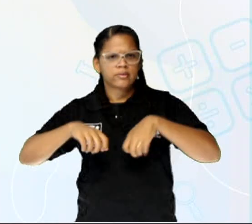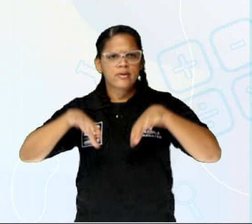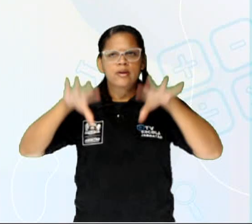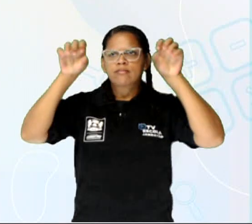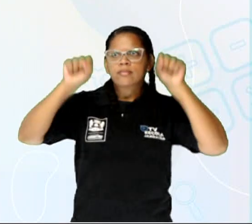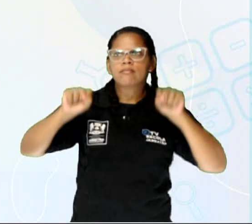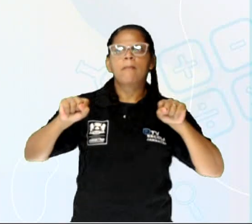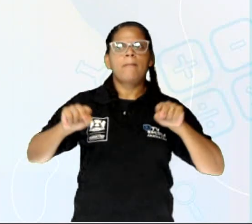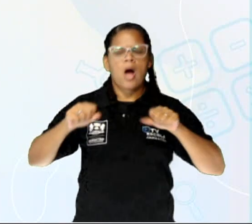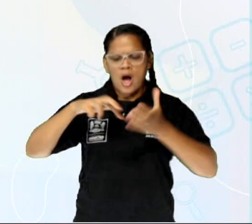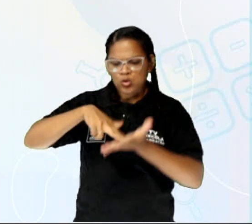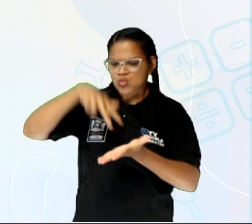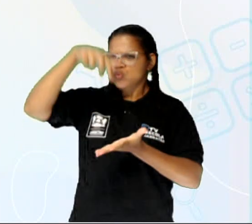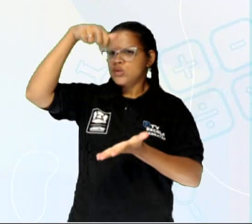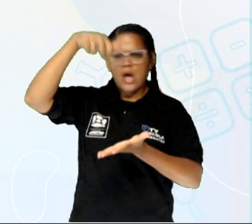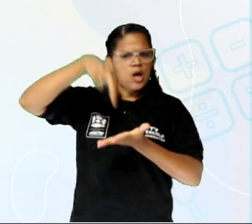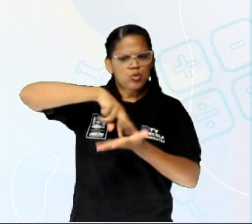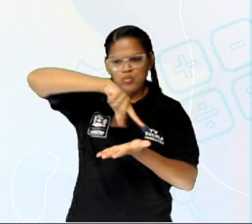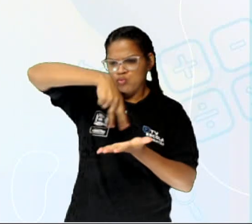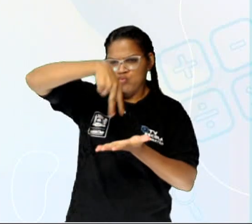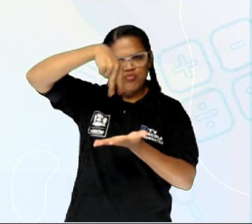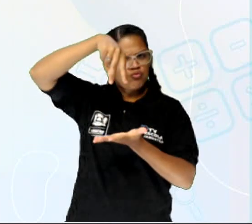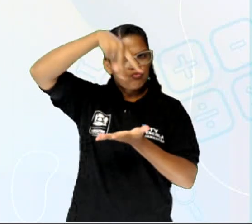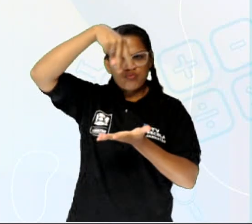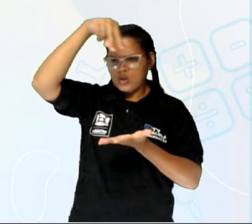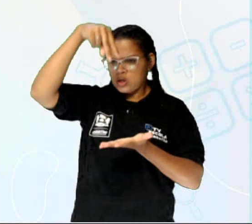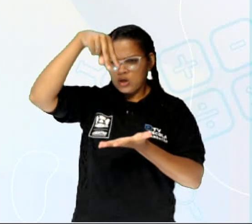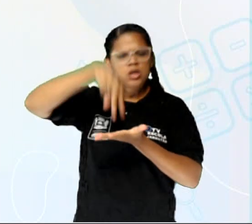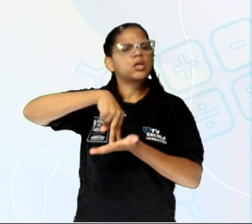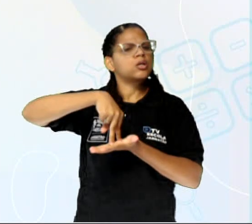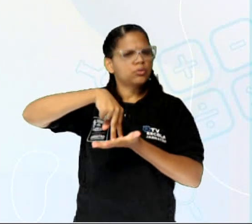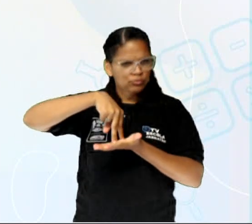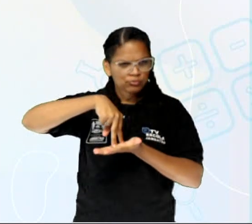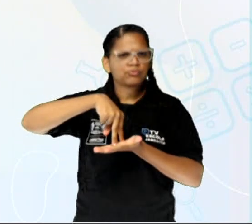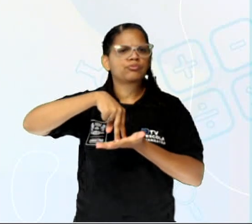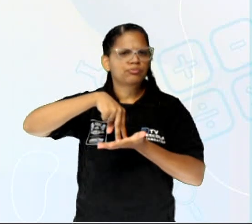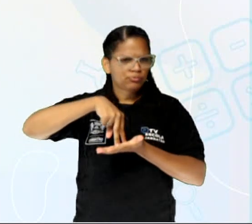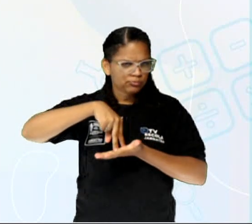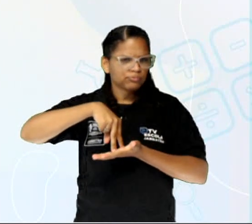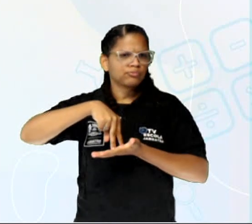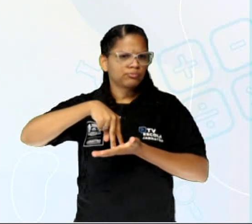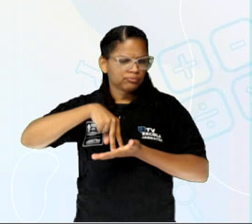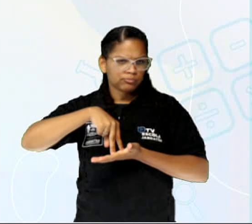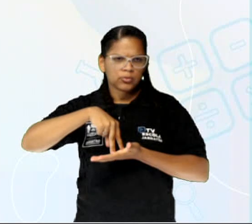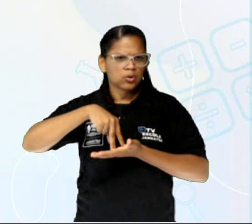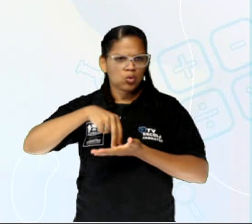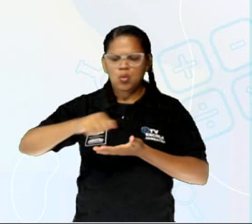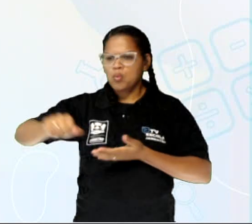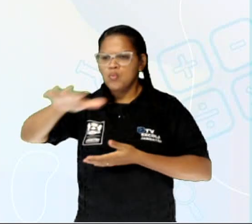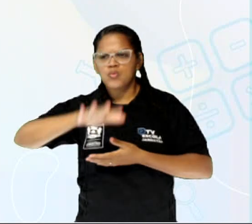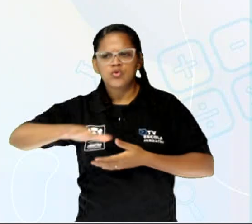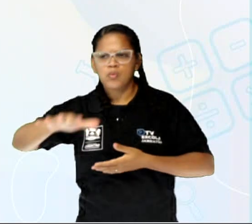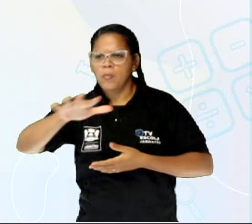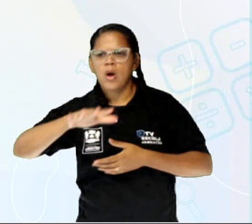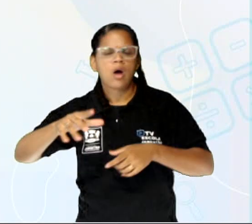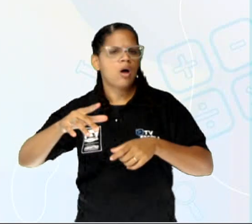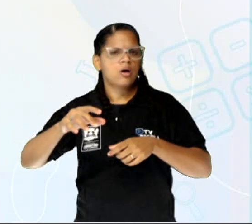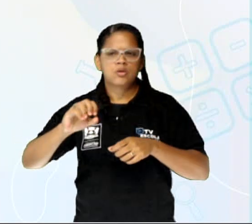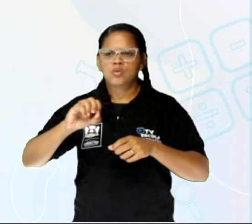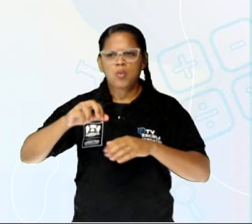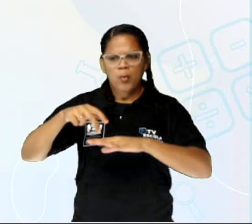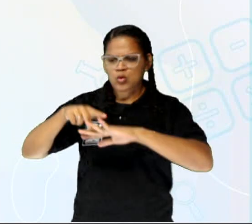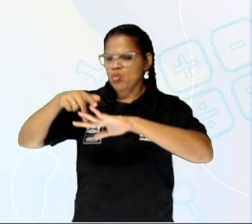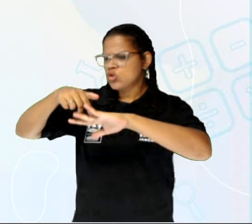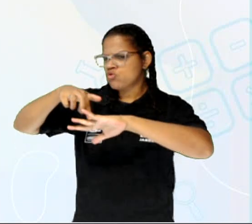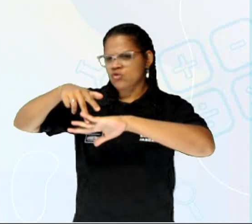no salto, pode ser no giro, pode ser numa acrobacia, pode ser no salto ao um espaço, às vezes utilizando uma escadinha para